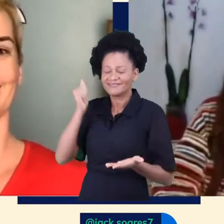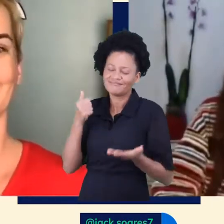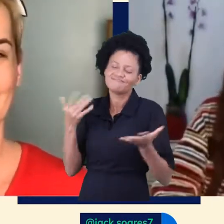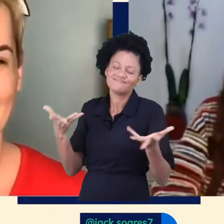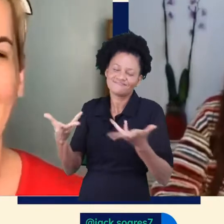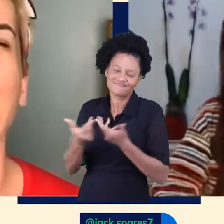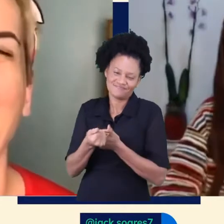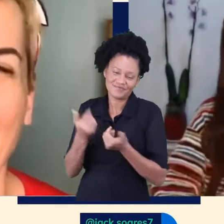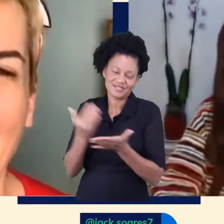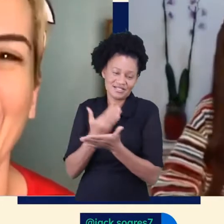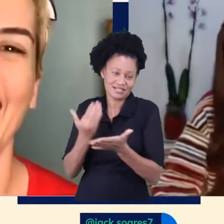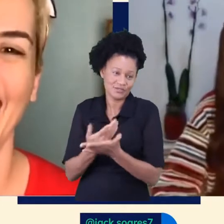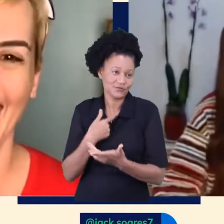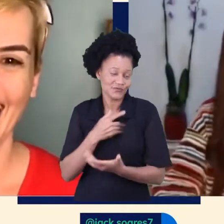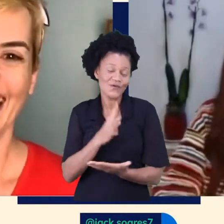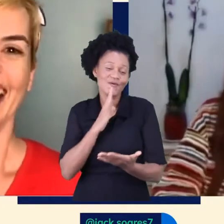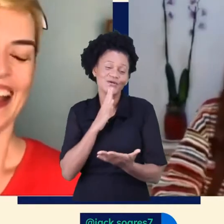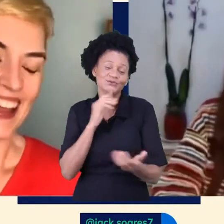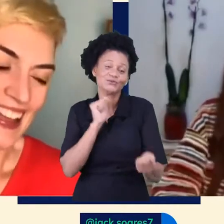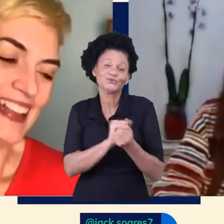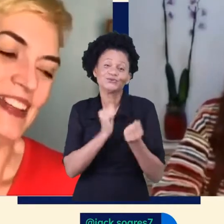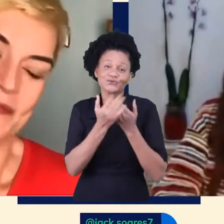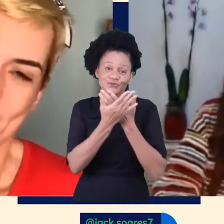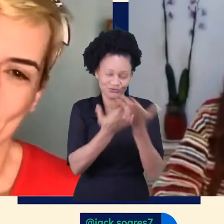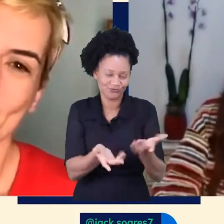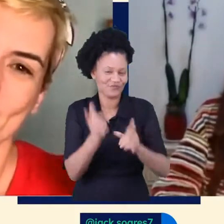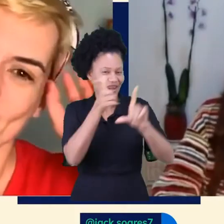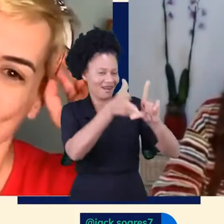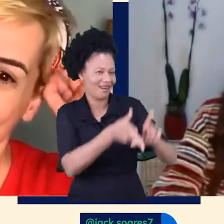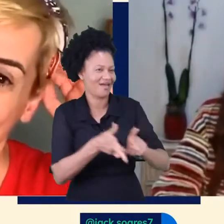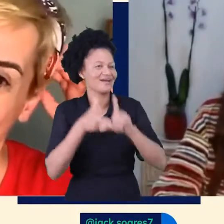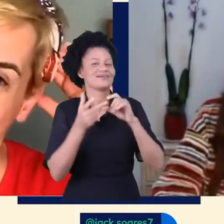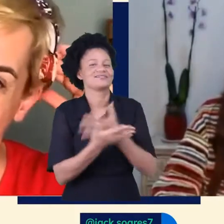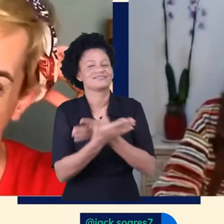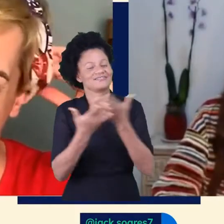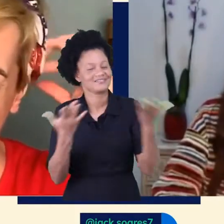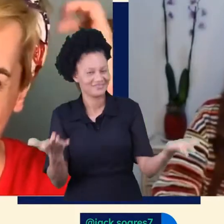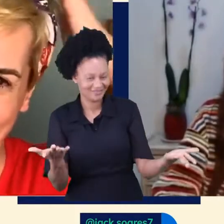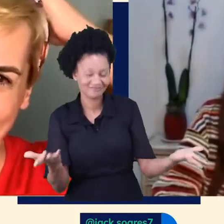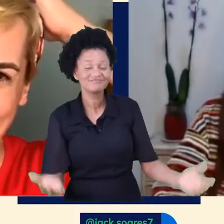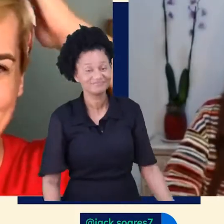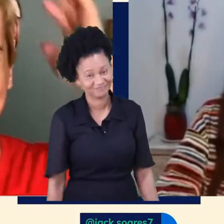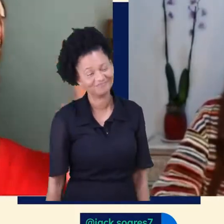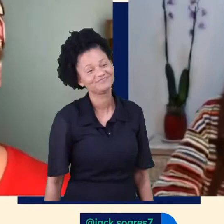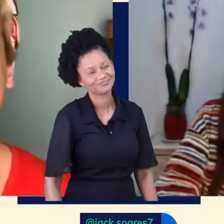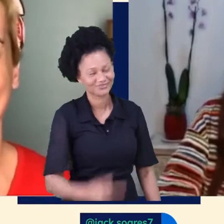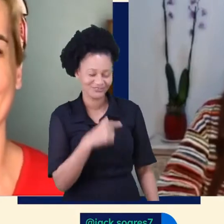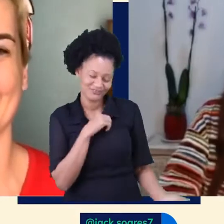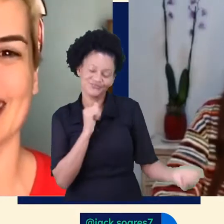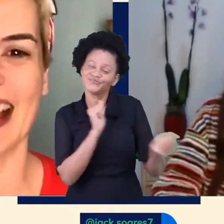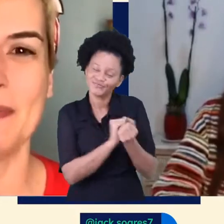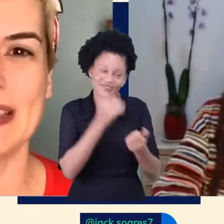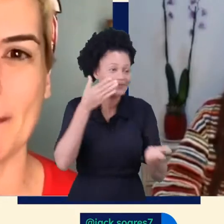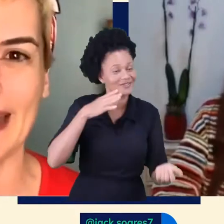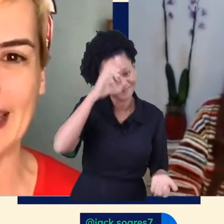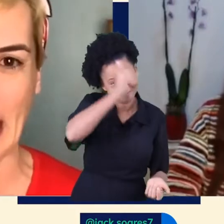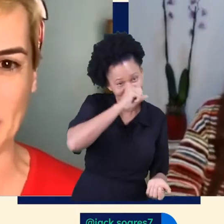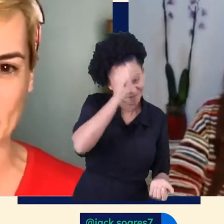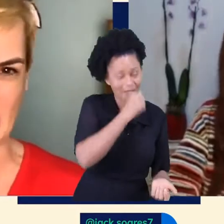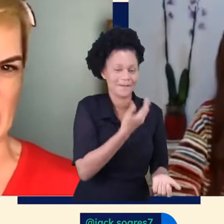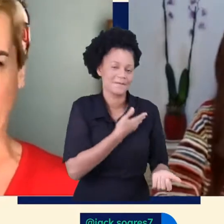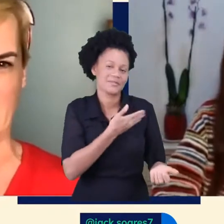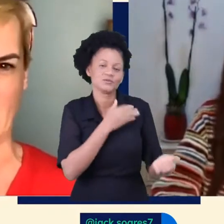Fui assistir a live dela, foi. Tô sempre aprendendo com o Fafá, gente. Ela é minha amiga, mas eu tô sempre ali, ó.